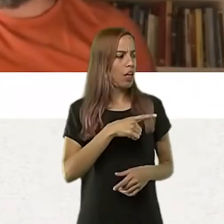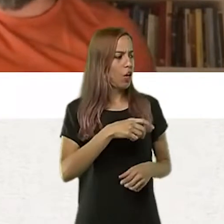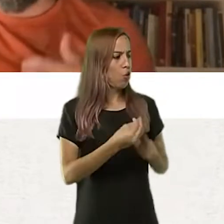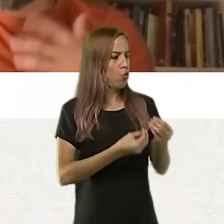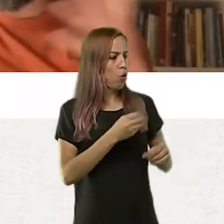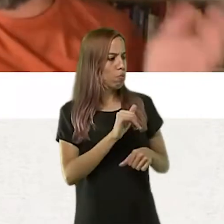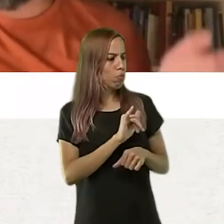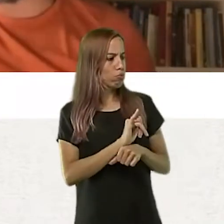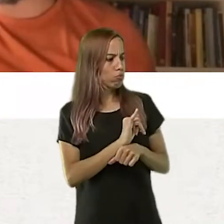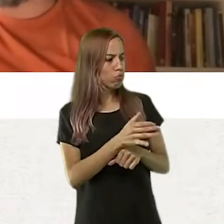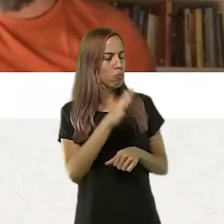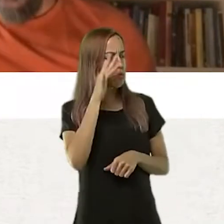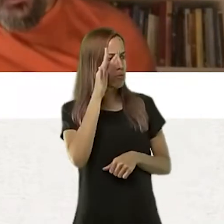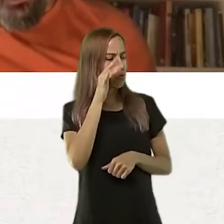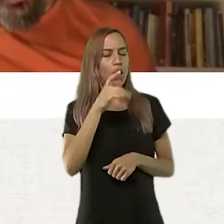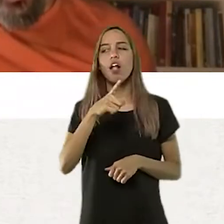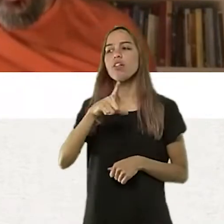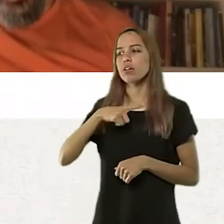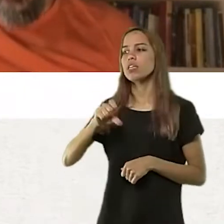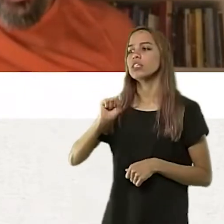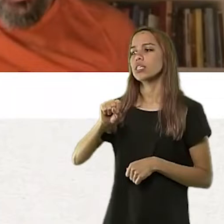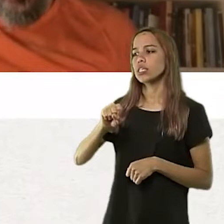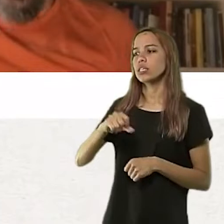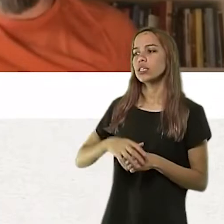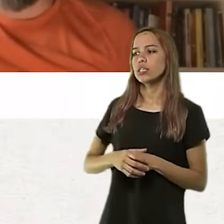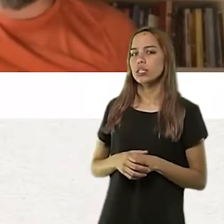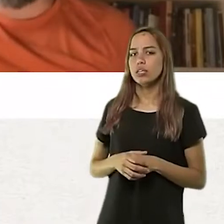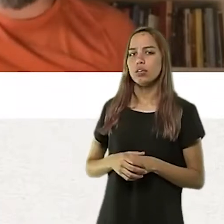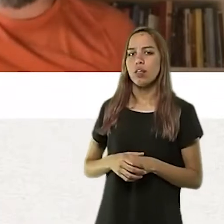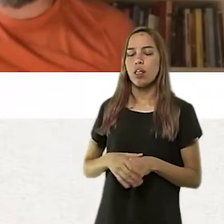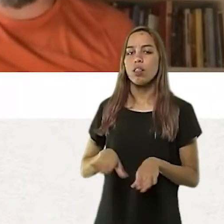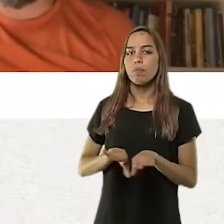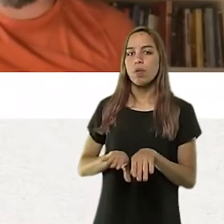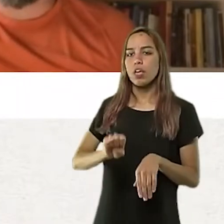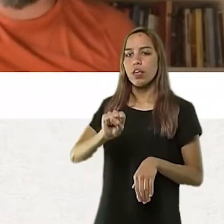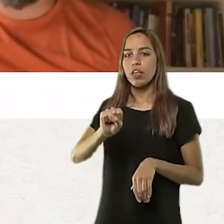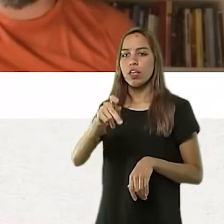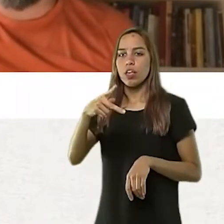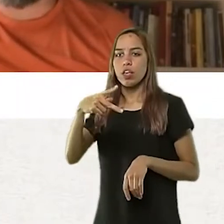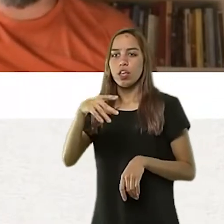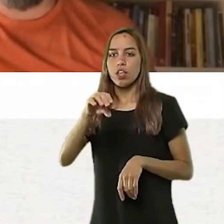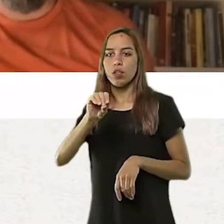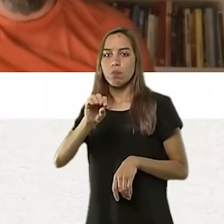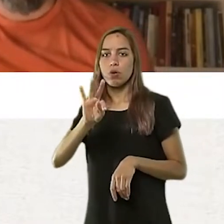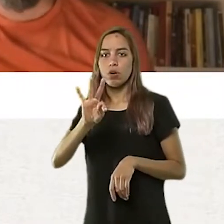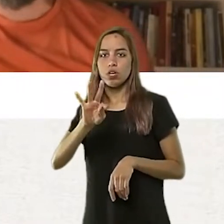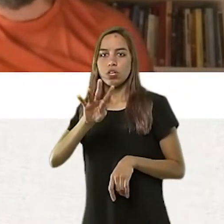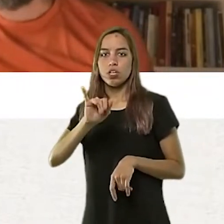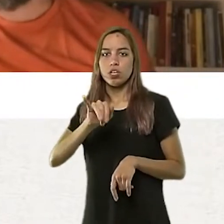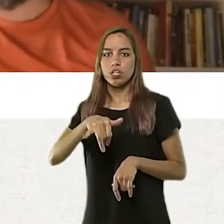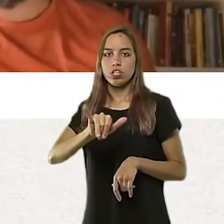Sim. Há vários vídeos e no Spotify há pelo menos 2 ou 3 discos, 2 ou 3 álbuns. Mas vai ser